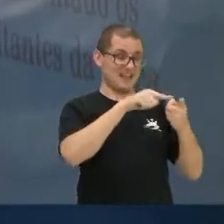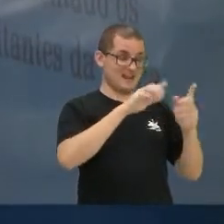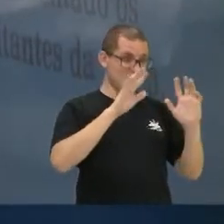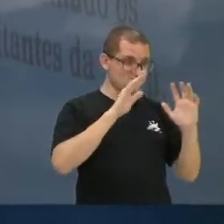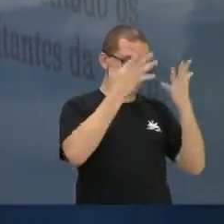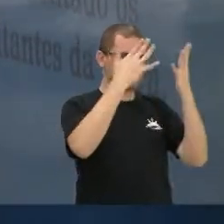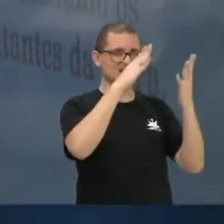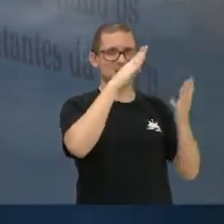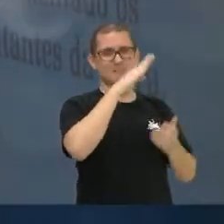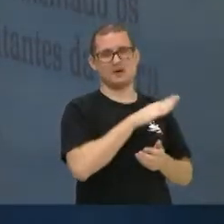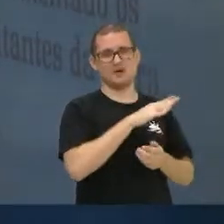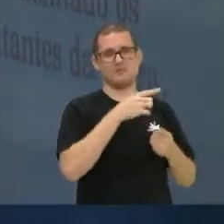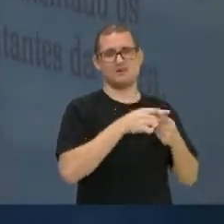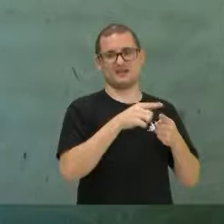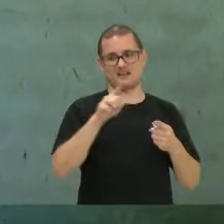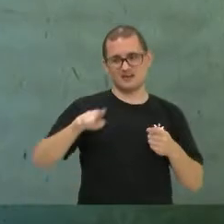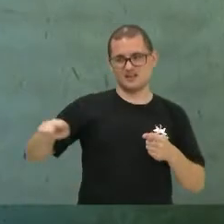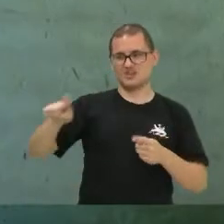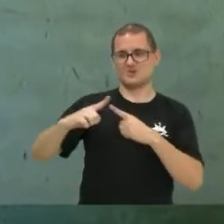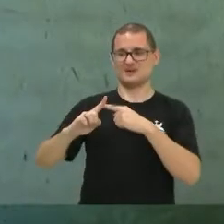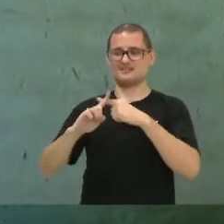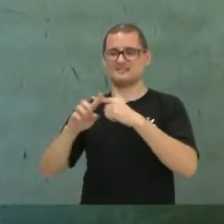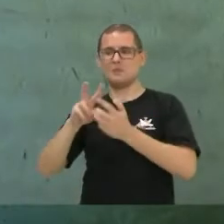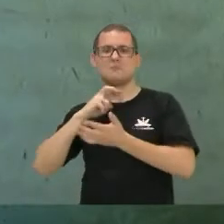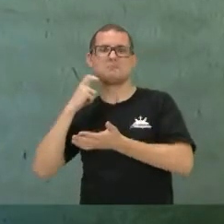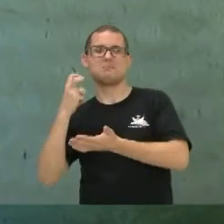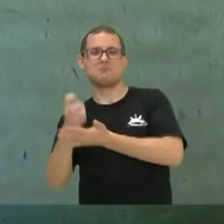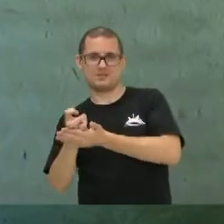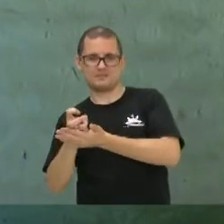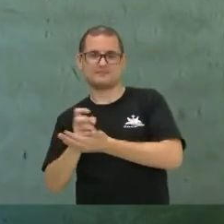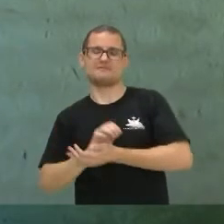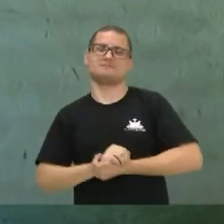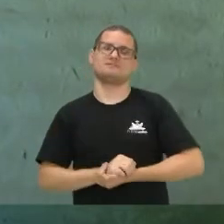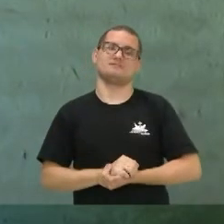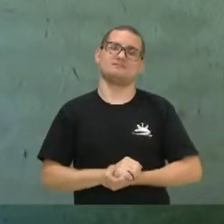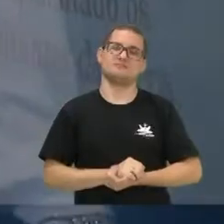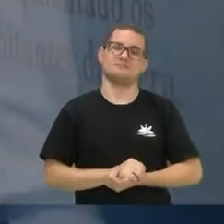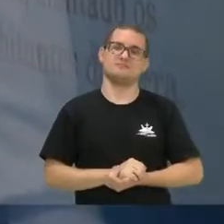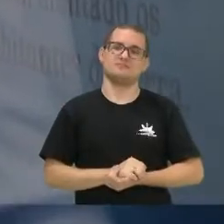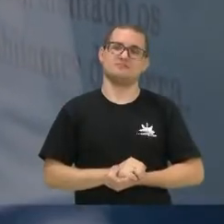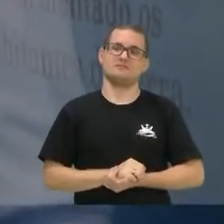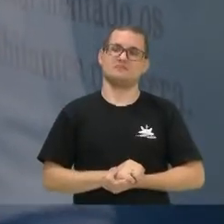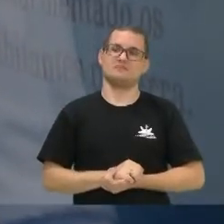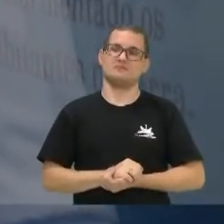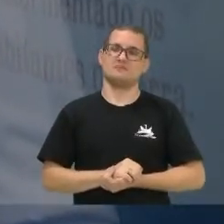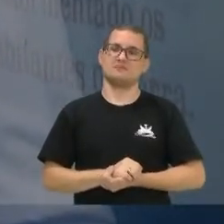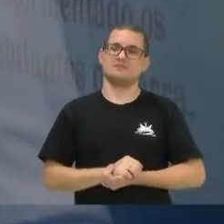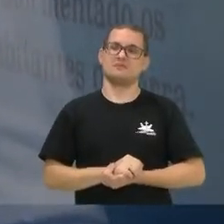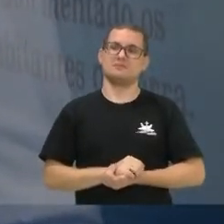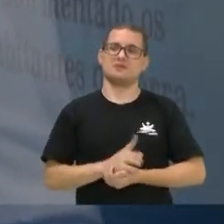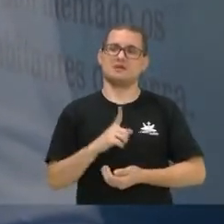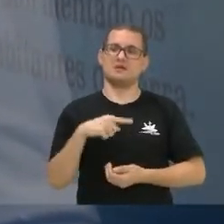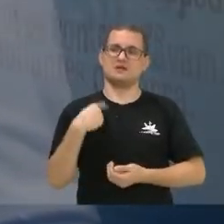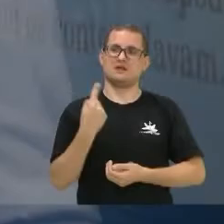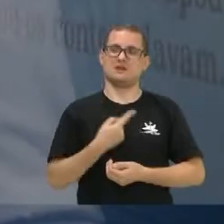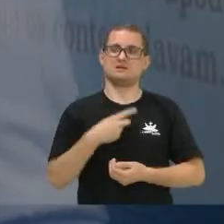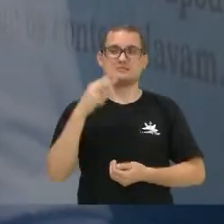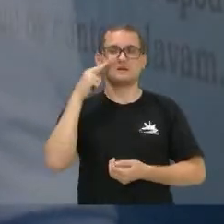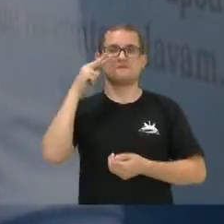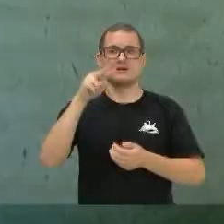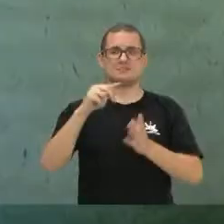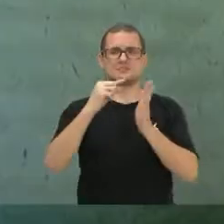perversos oi e daí não vai terminar assim vejamos o outro